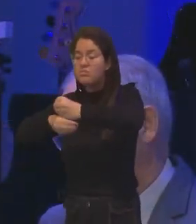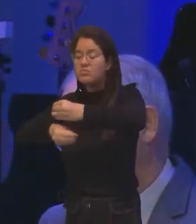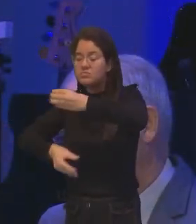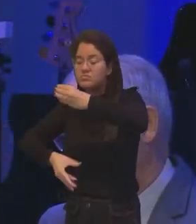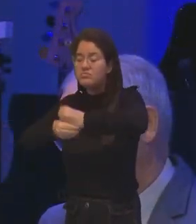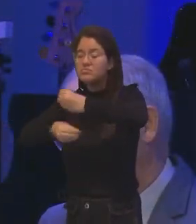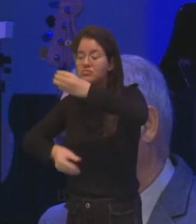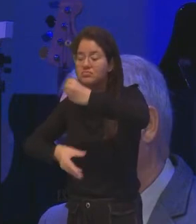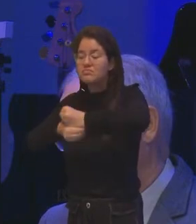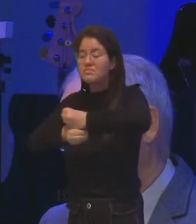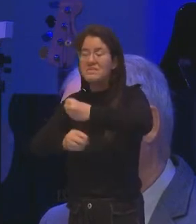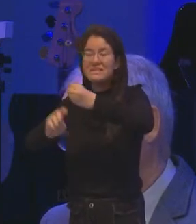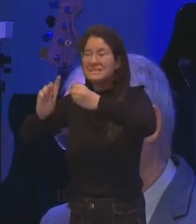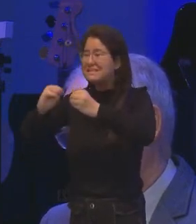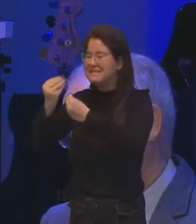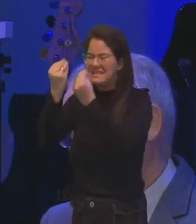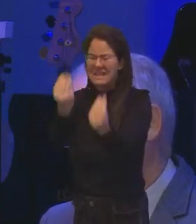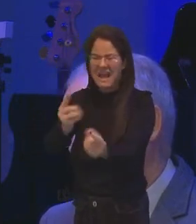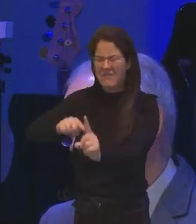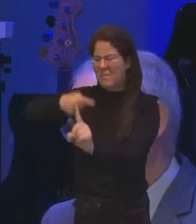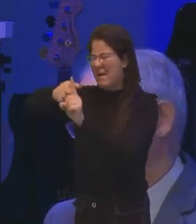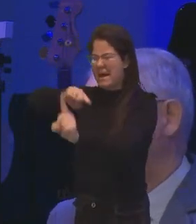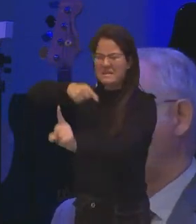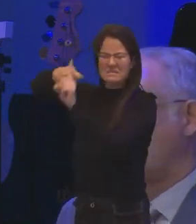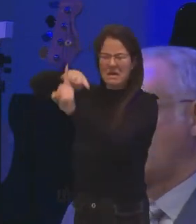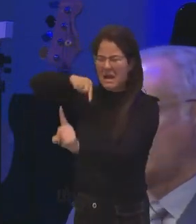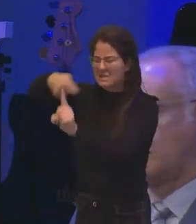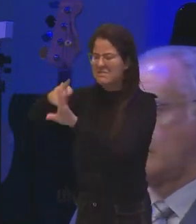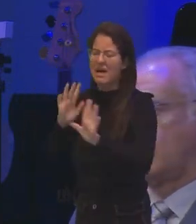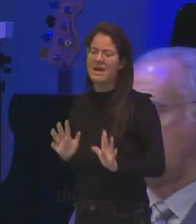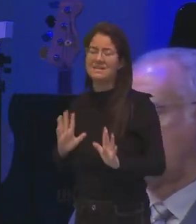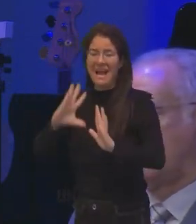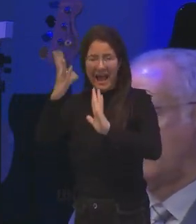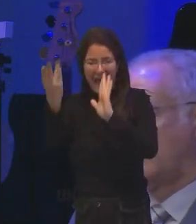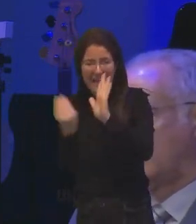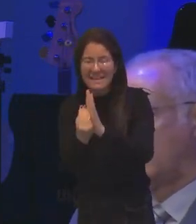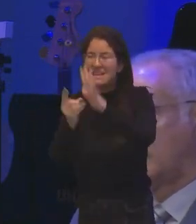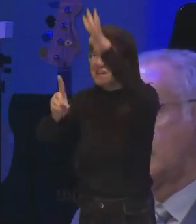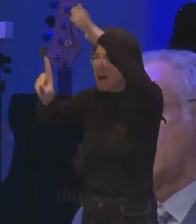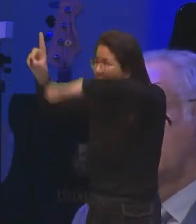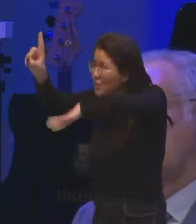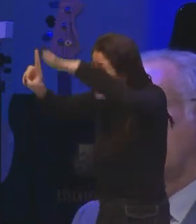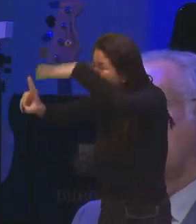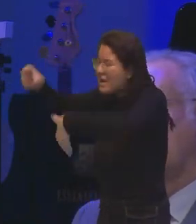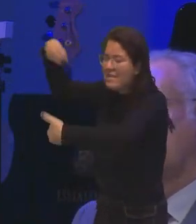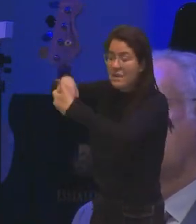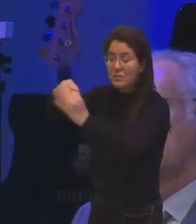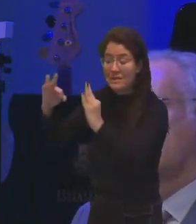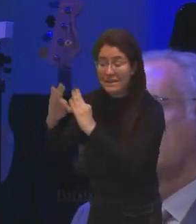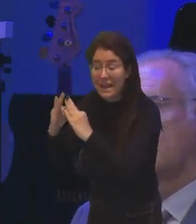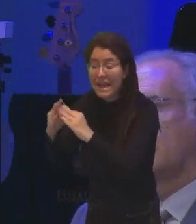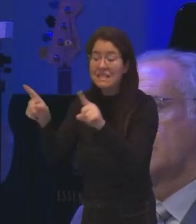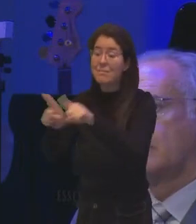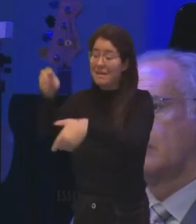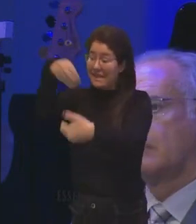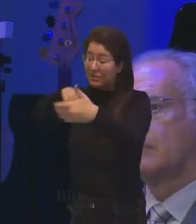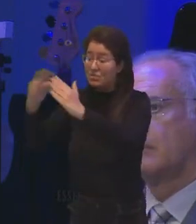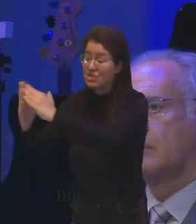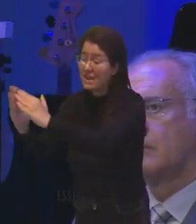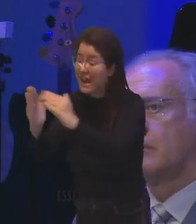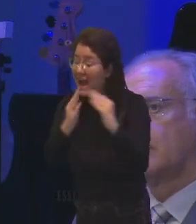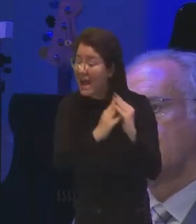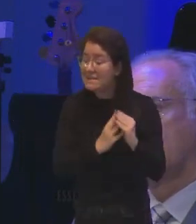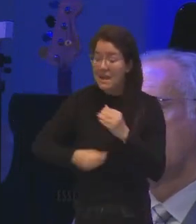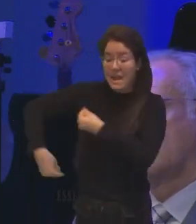salvos. A igreja ia rompendo, a igreja estava adorando no templo, nas casas, repartindo em